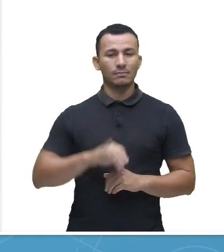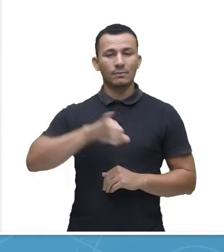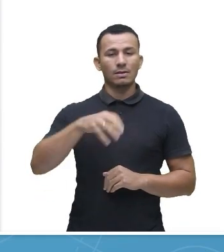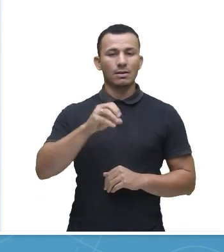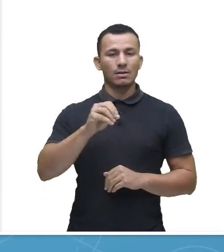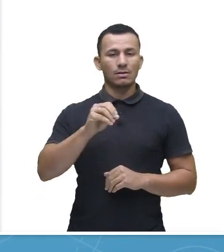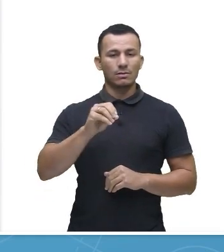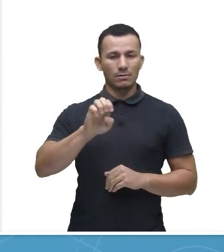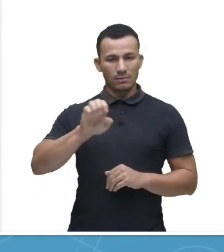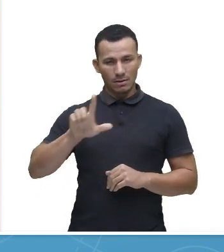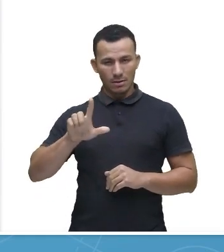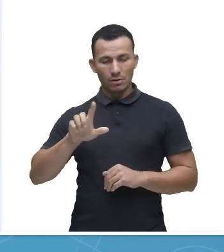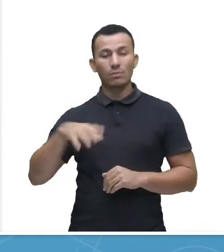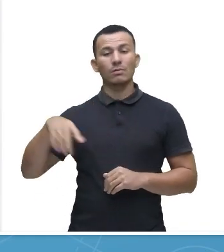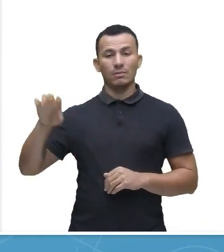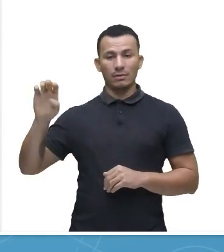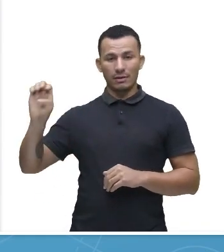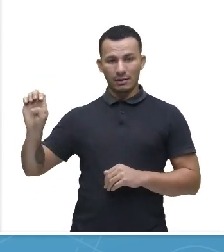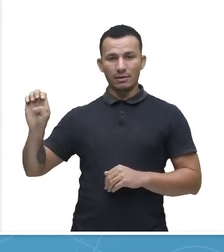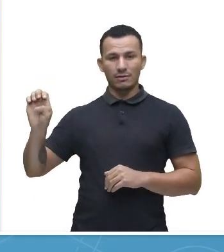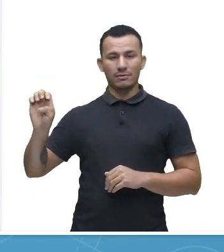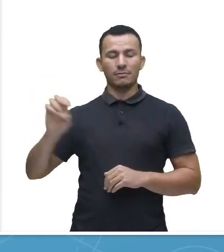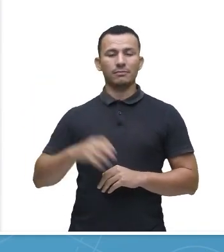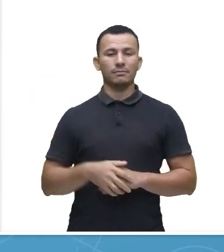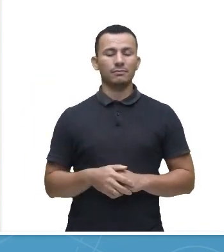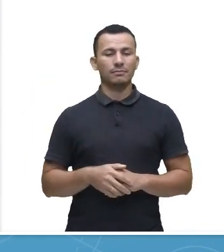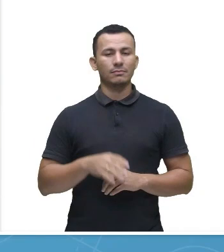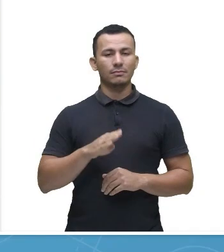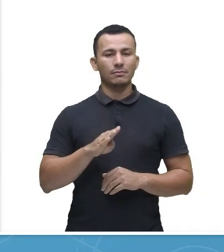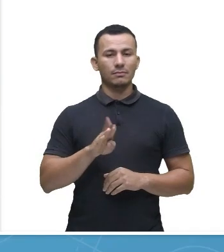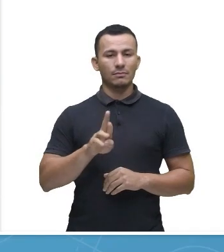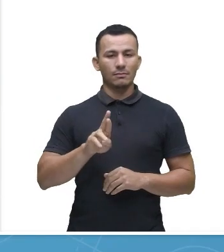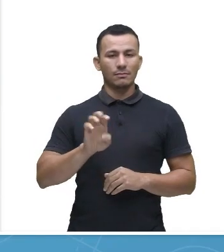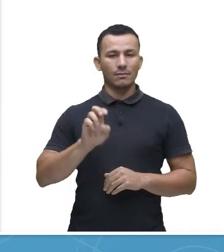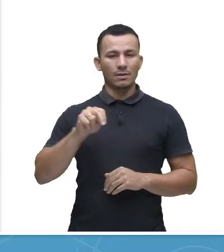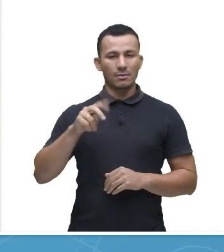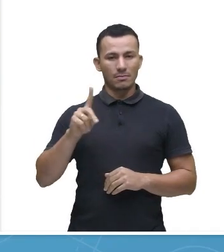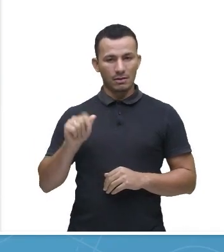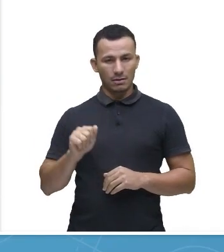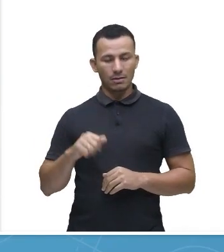Joel Miranda escolheu a letra E. Brenda, letra E.